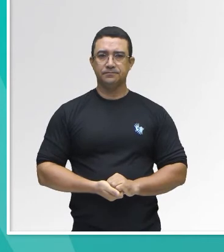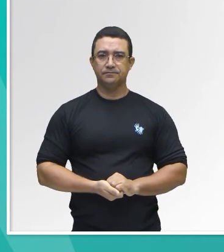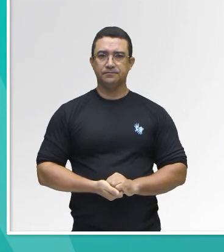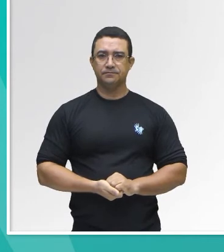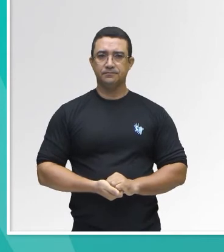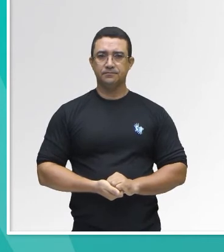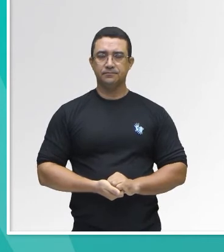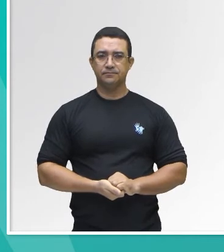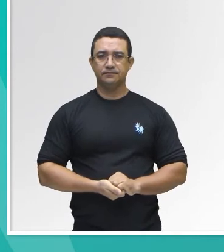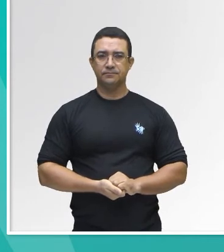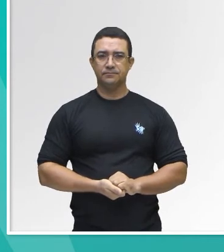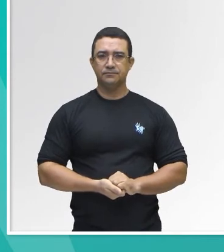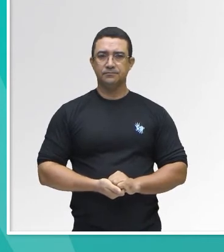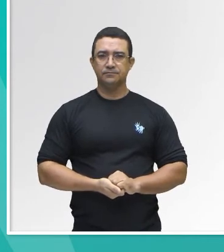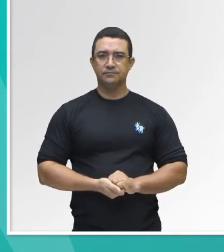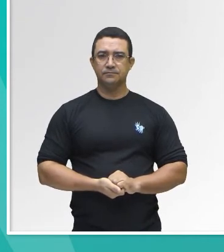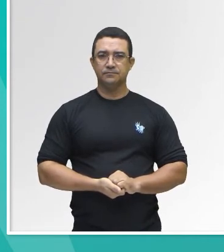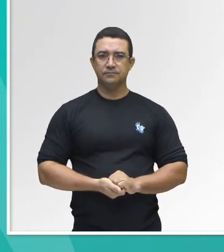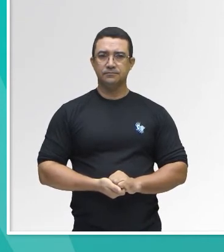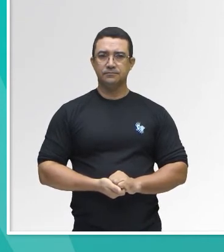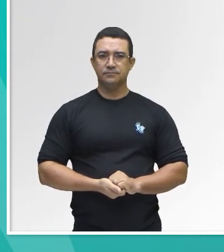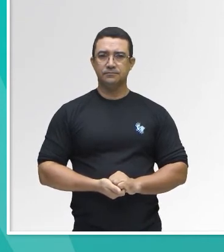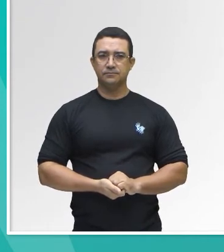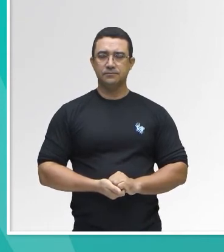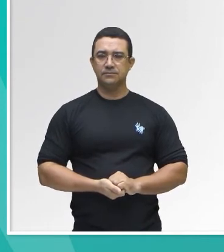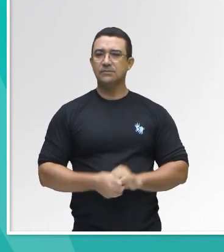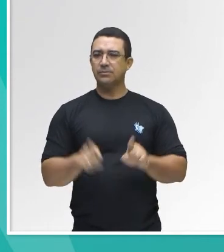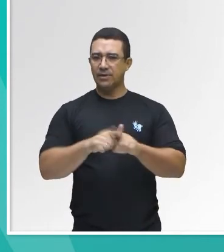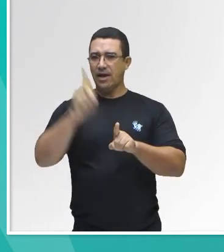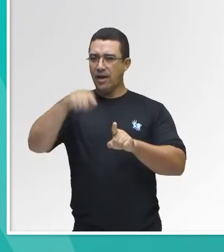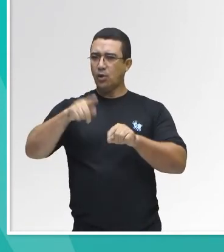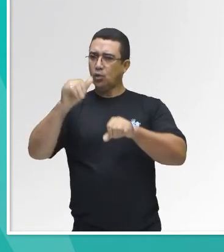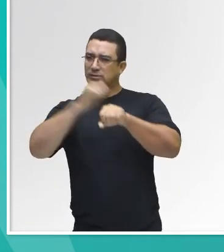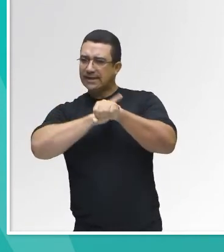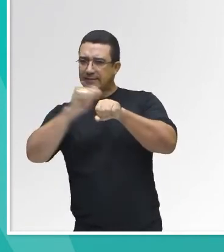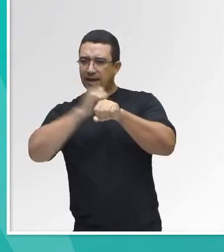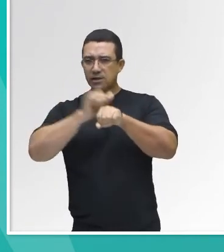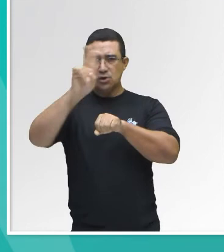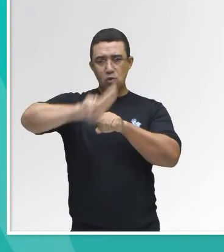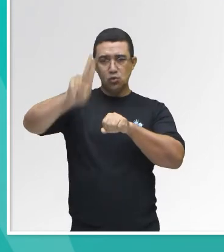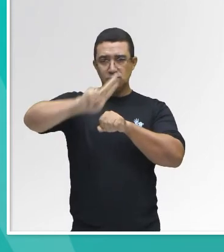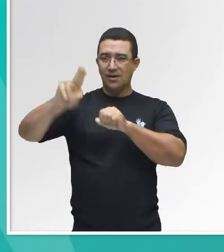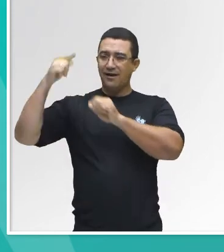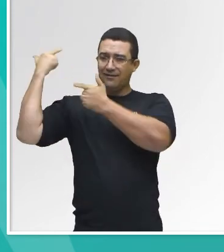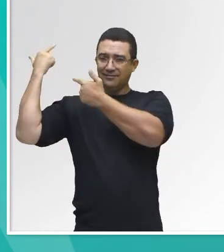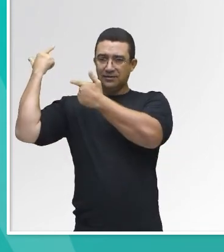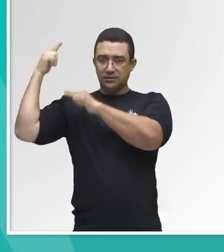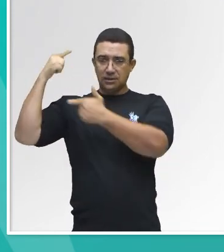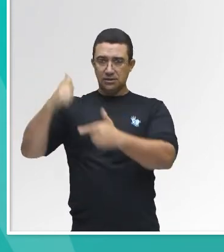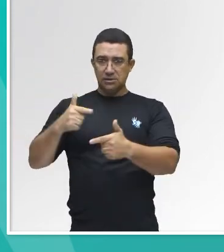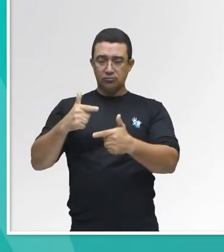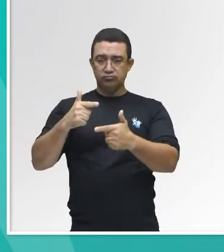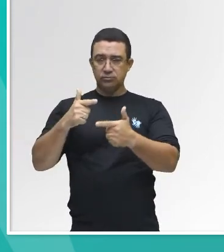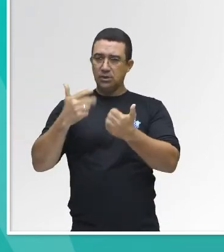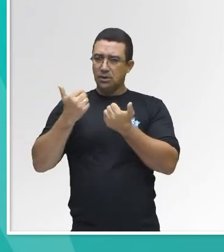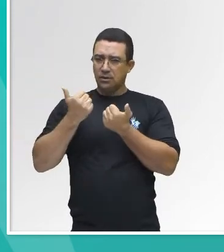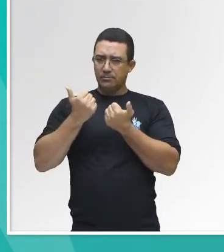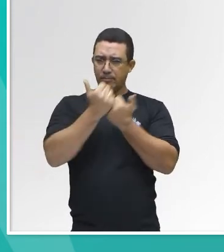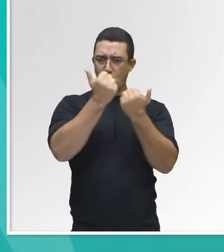emotivo-efectivos, que é recurso de la tradición. A ideia que se defende se apoia em